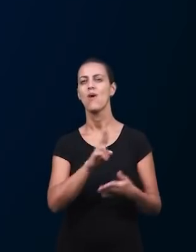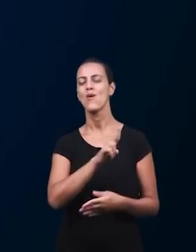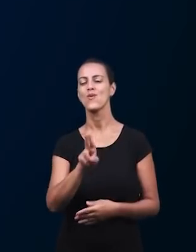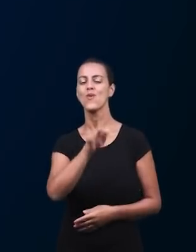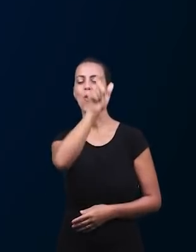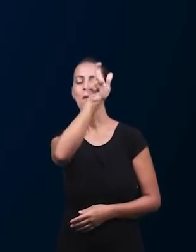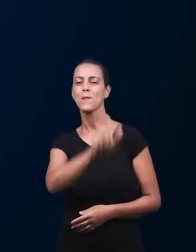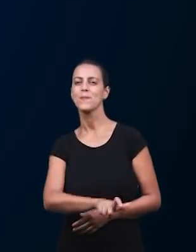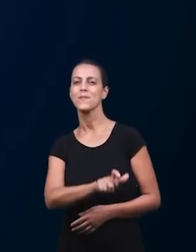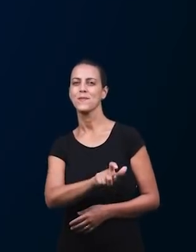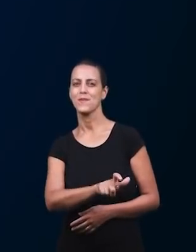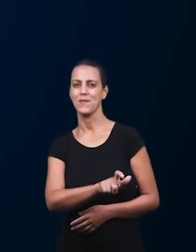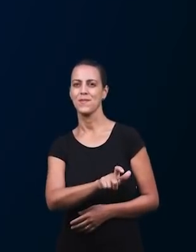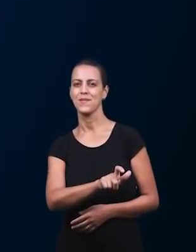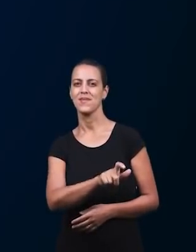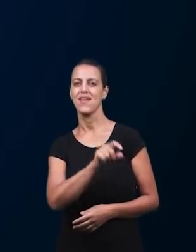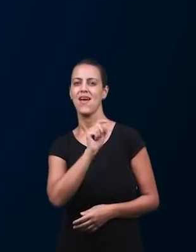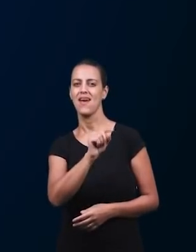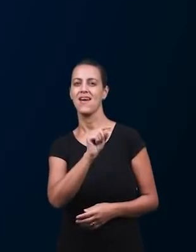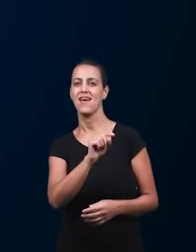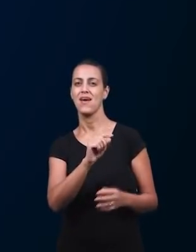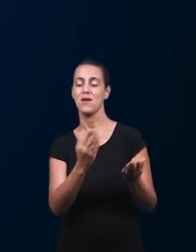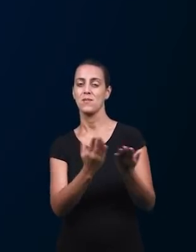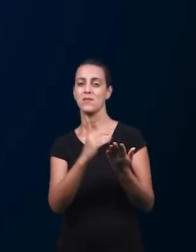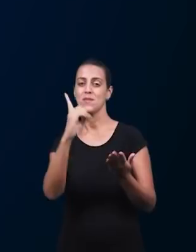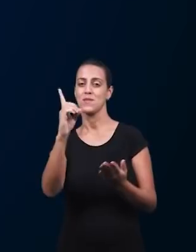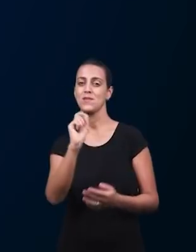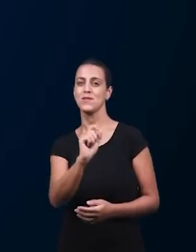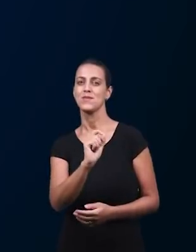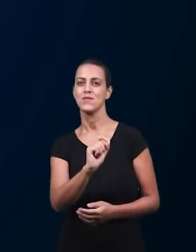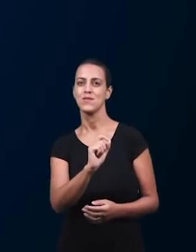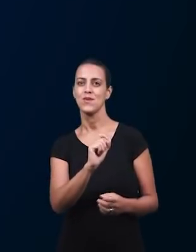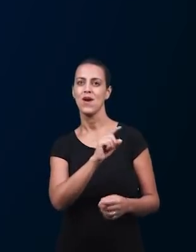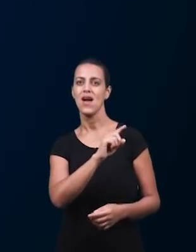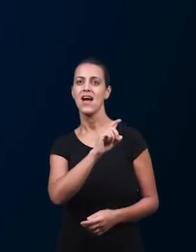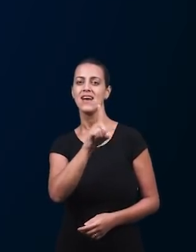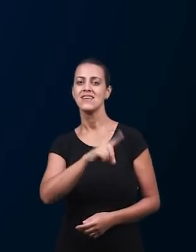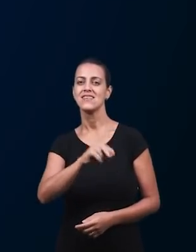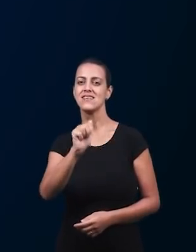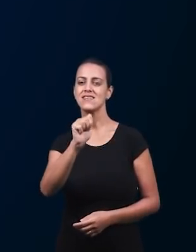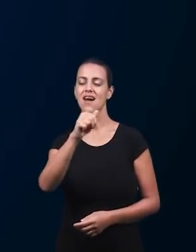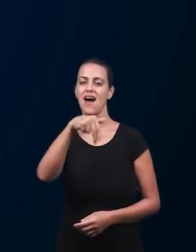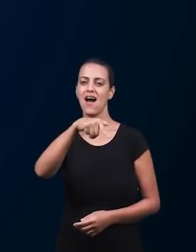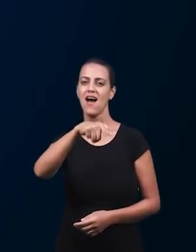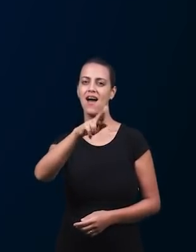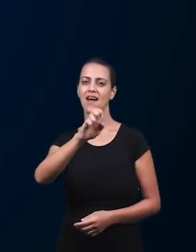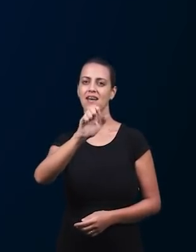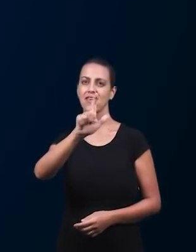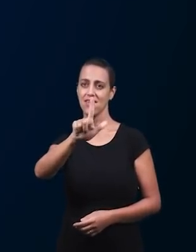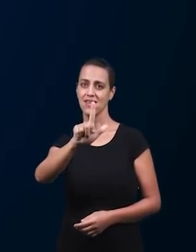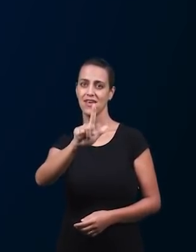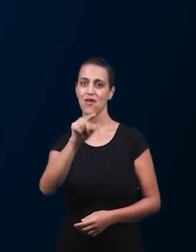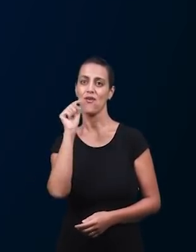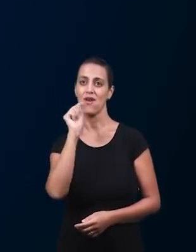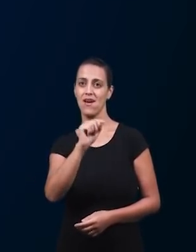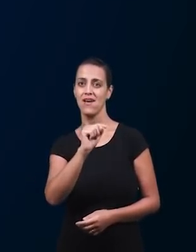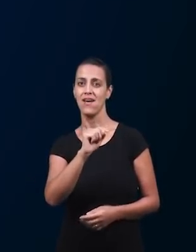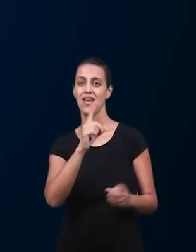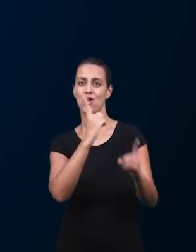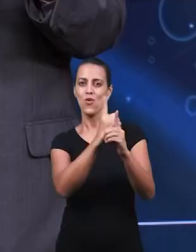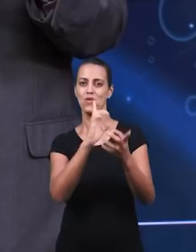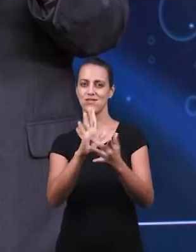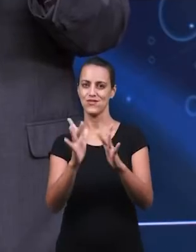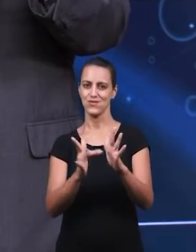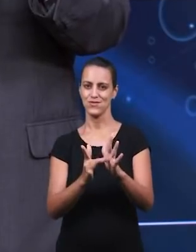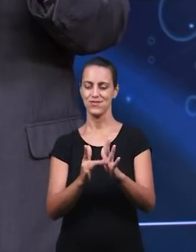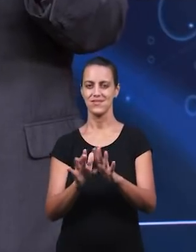del personaje bíblico con el encuentro del Señor Jesús? Dice que Zaqueo tuvo un encuentro con el Señor Jesús, de eso se trató